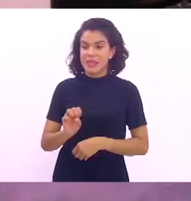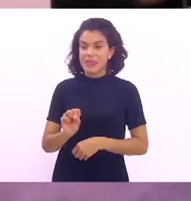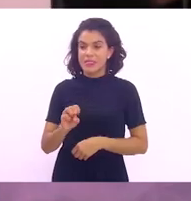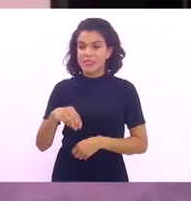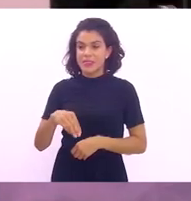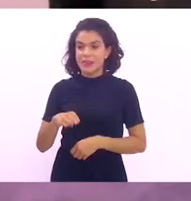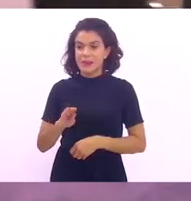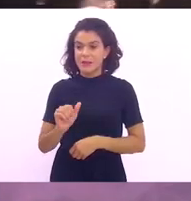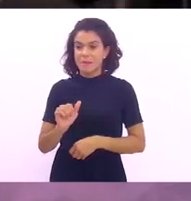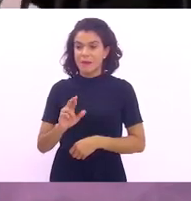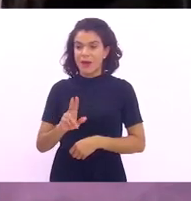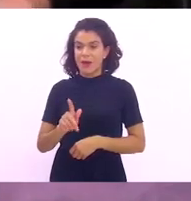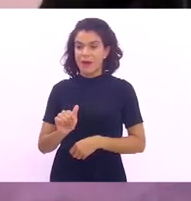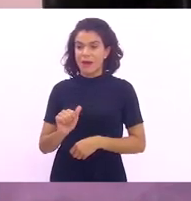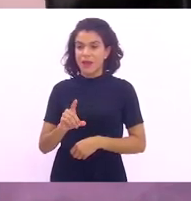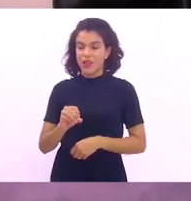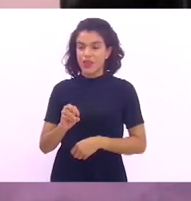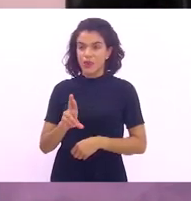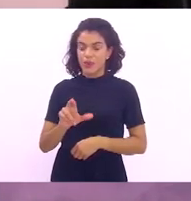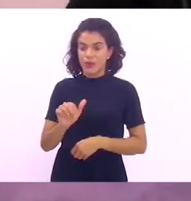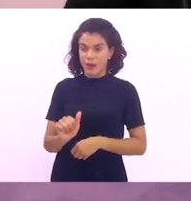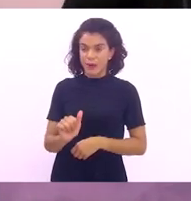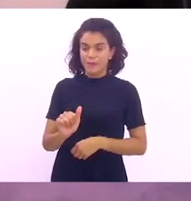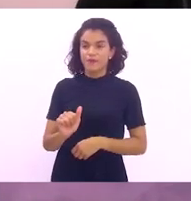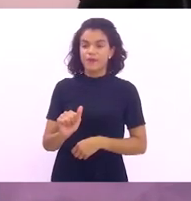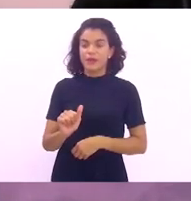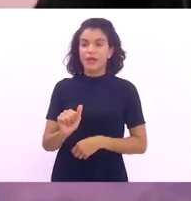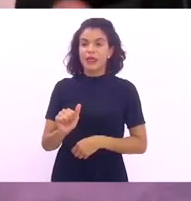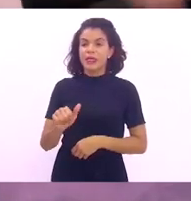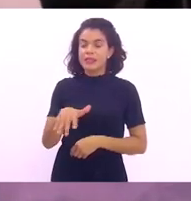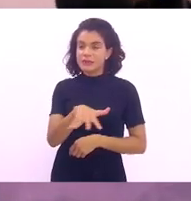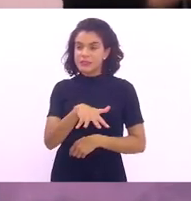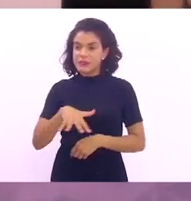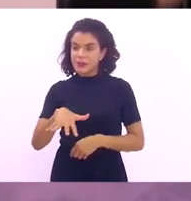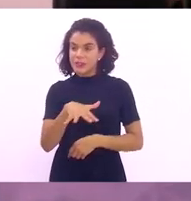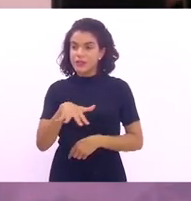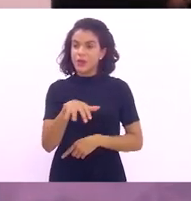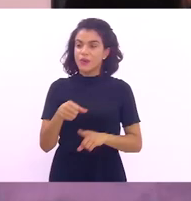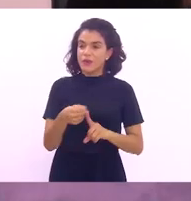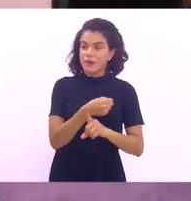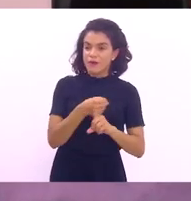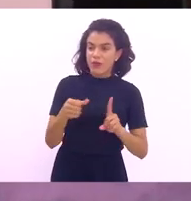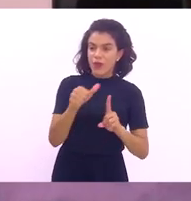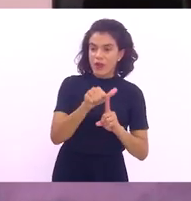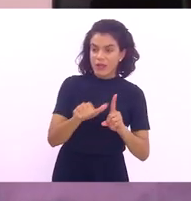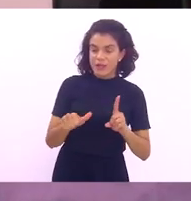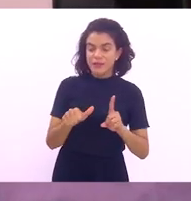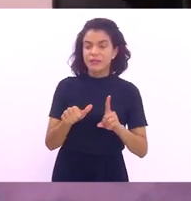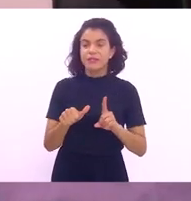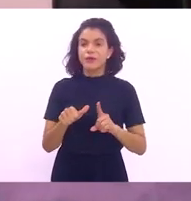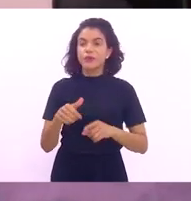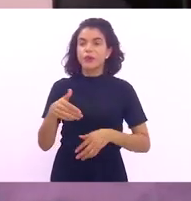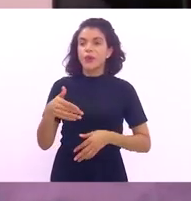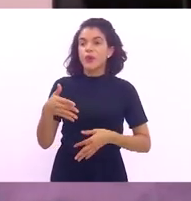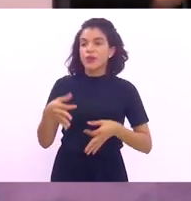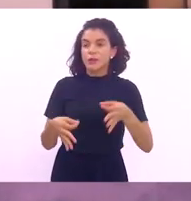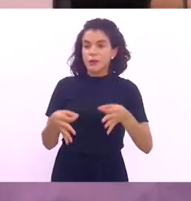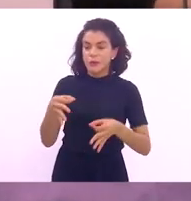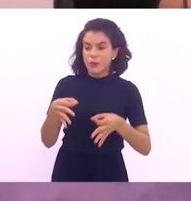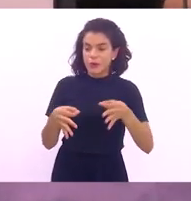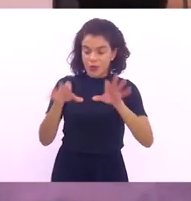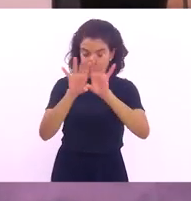coordenador Estadual da Mulher em situação de violência doméstica e familiar do Tribunal de Justiça do Rio de